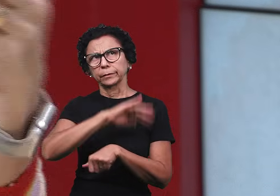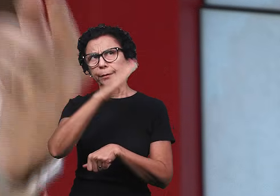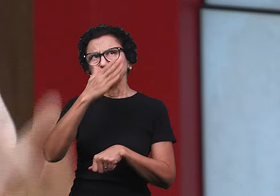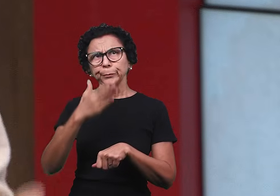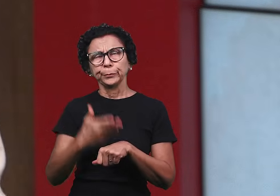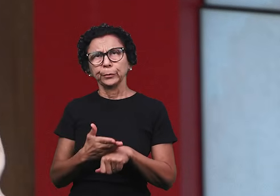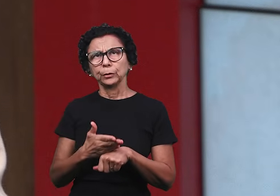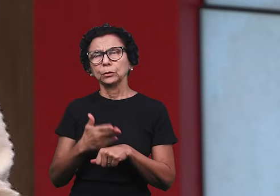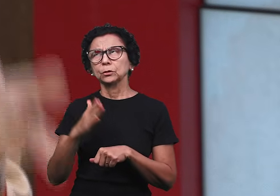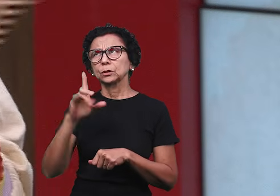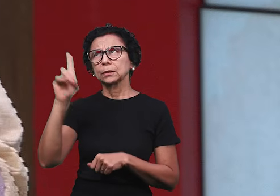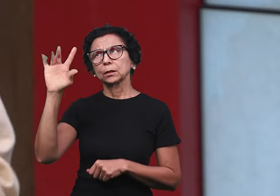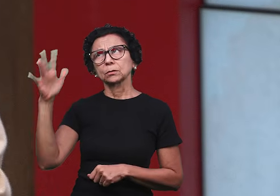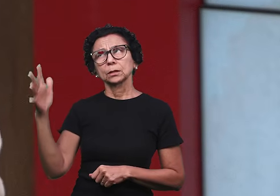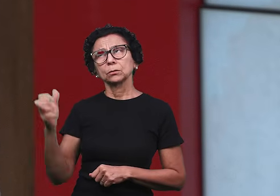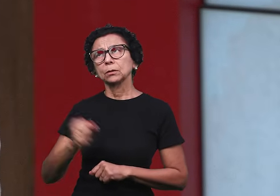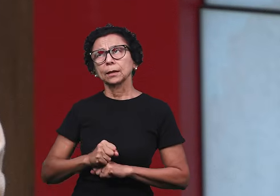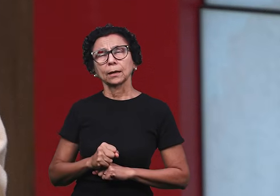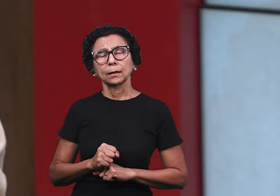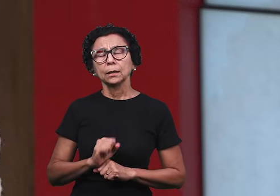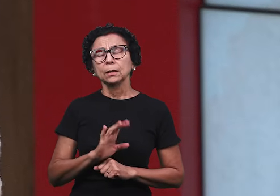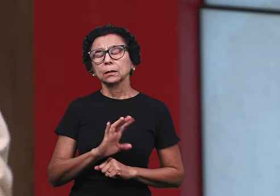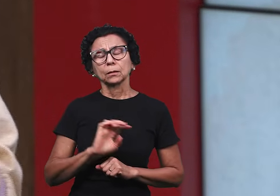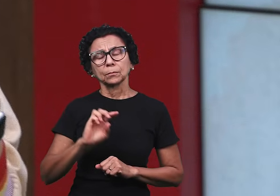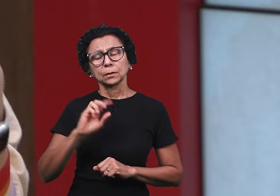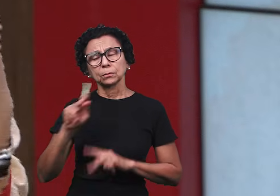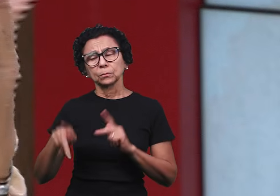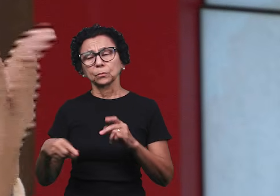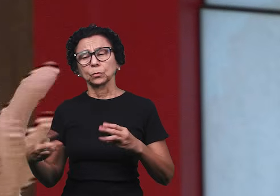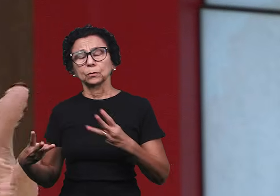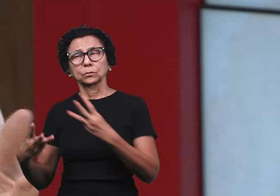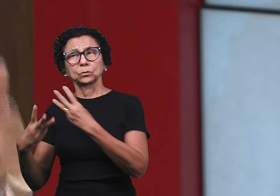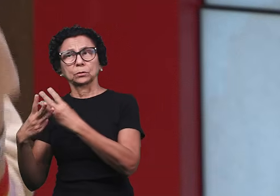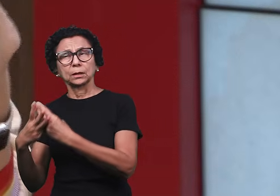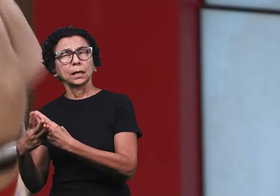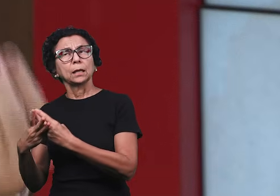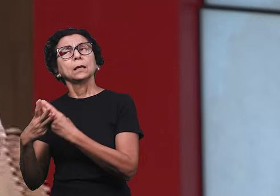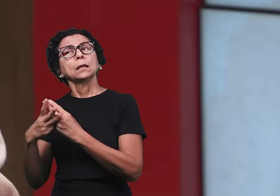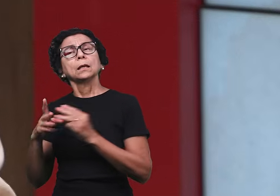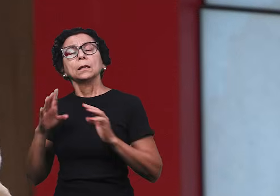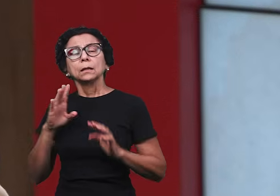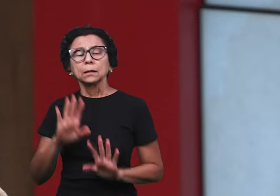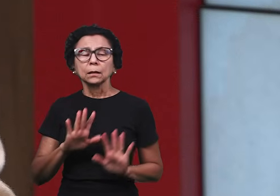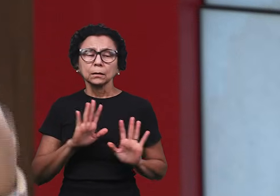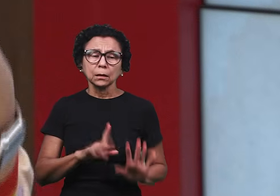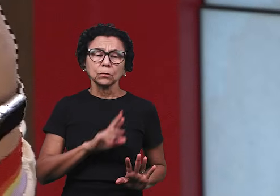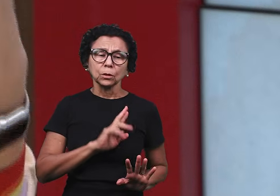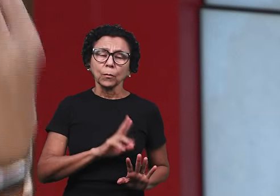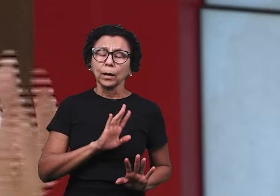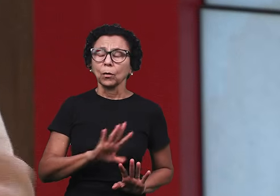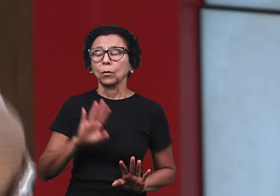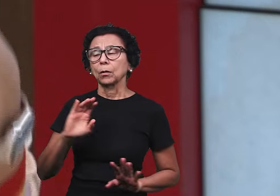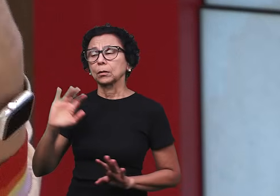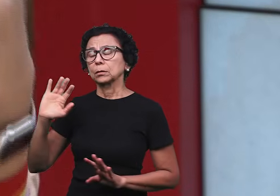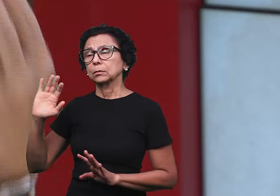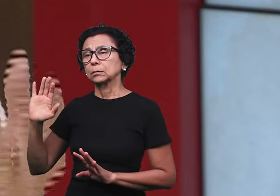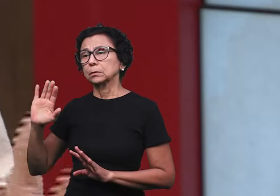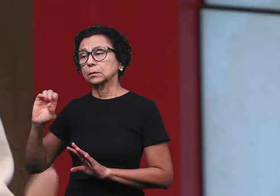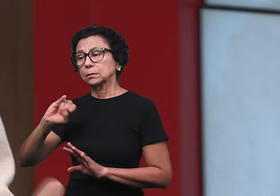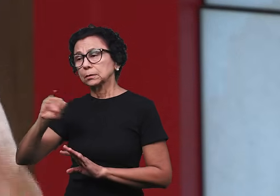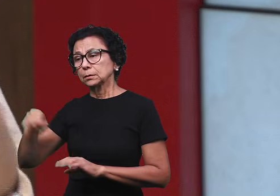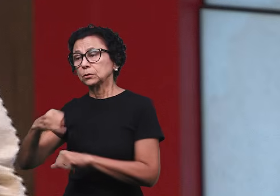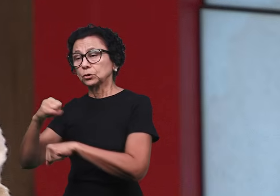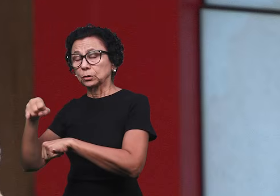Gerizim, por conta dessa profecia. Já os judeus acreditavam que a adoração deveria ser em Jerusalém, que era o lugar onde foi